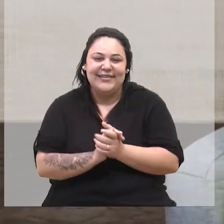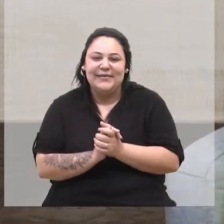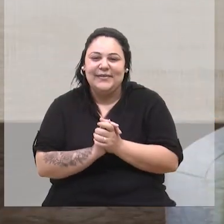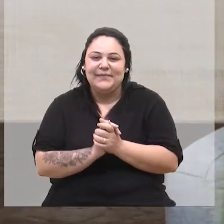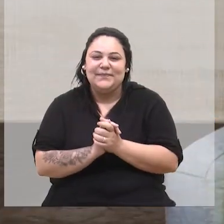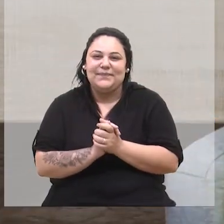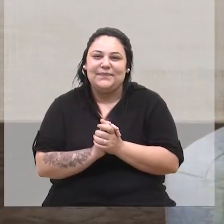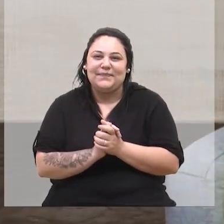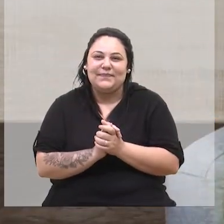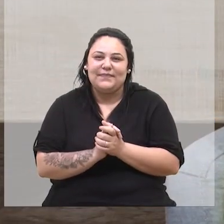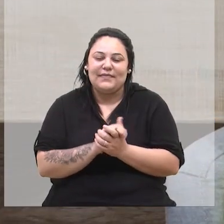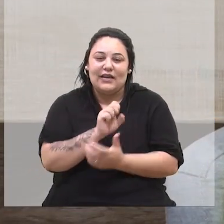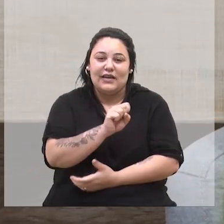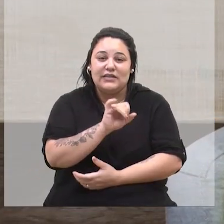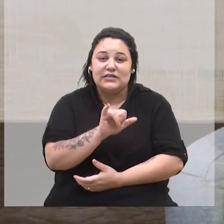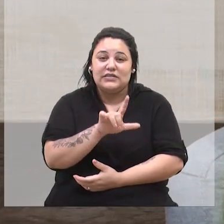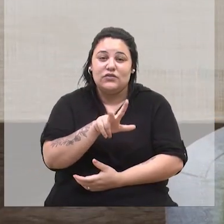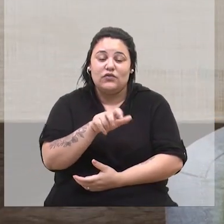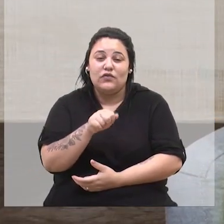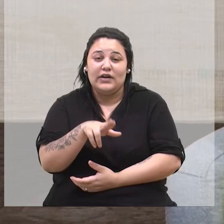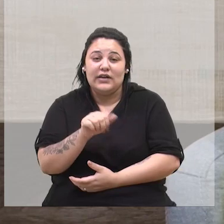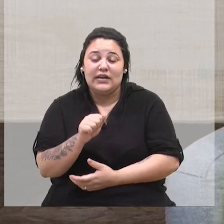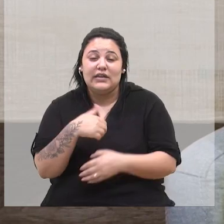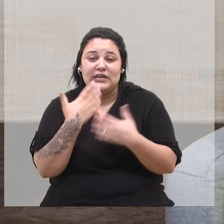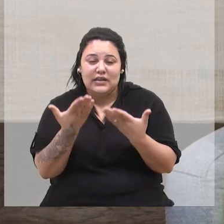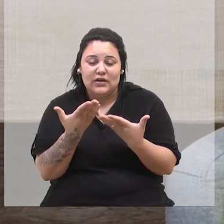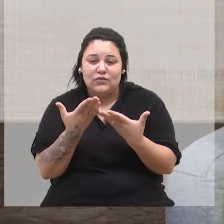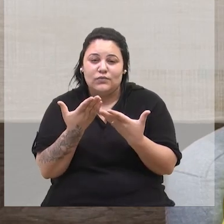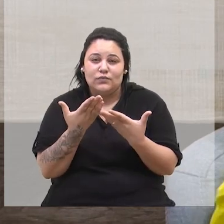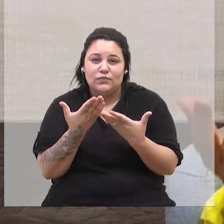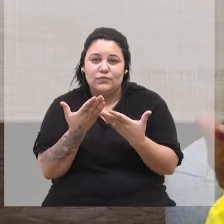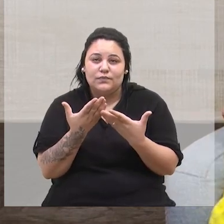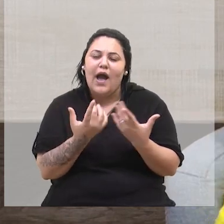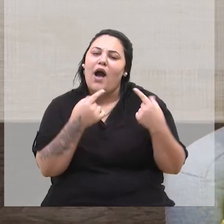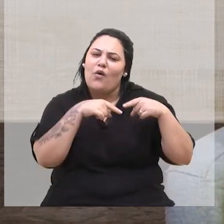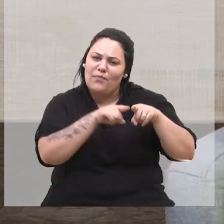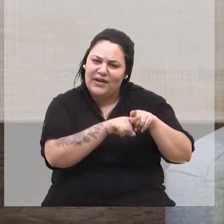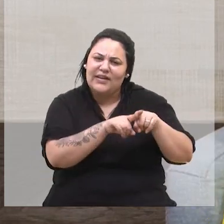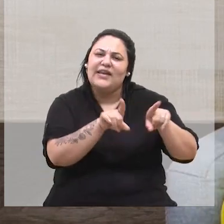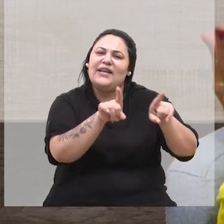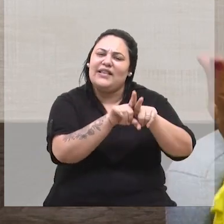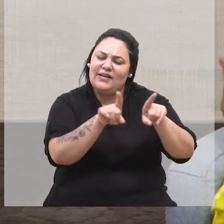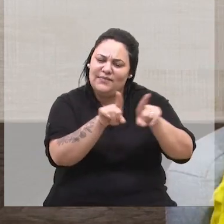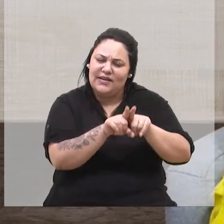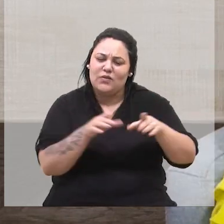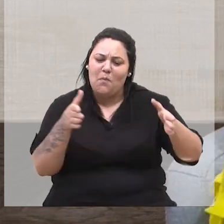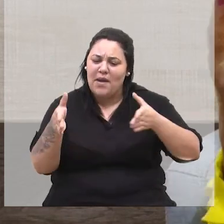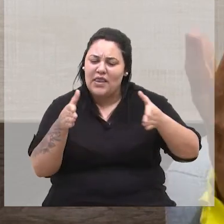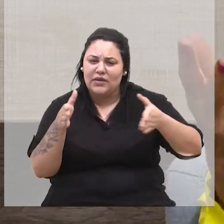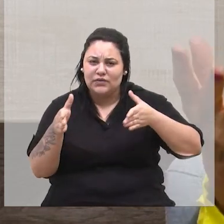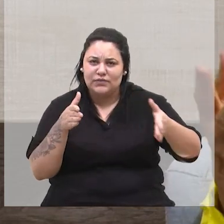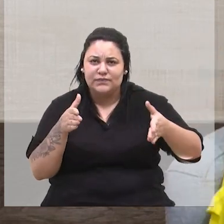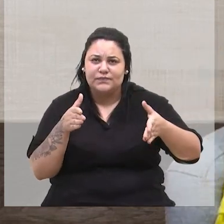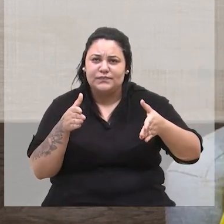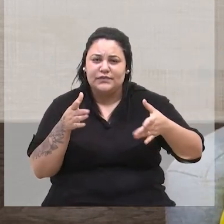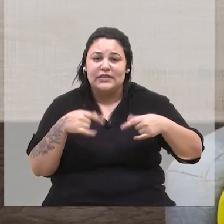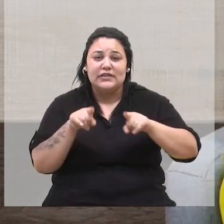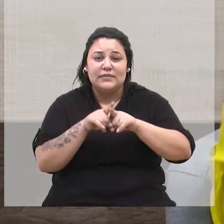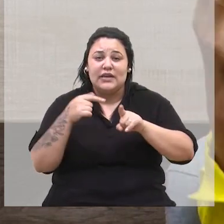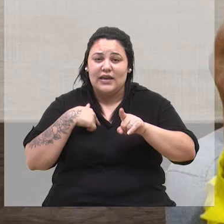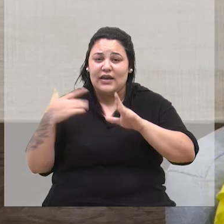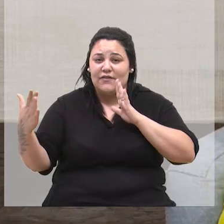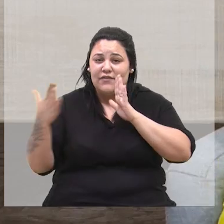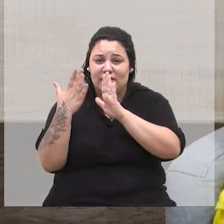explicações. A Silvana, então, como uma grande companheira desde aquele período,